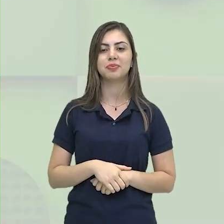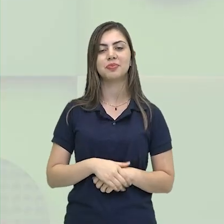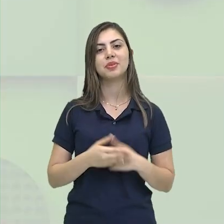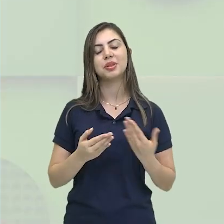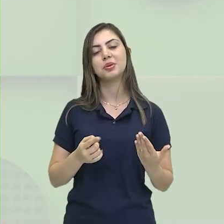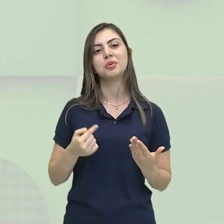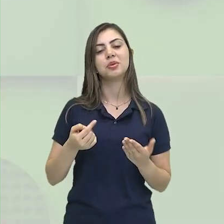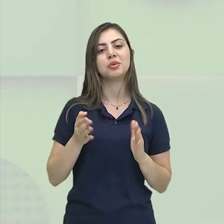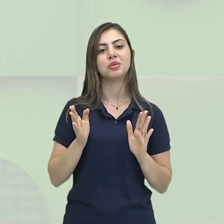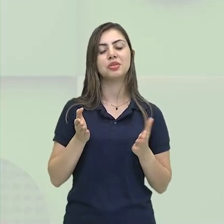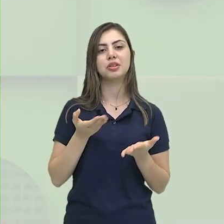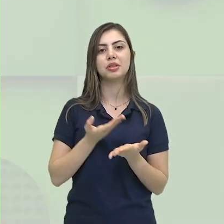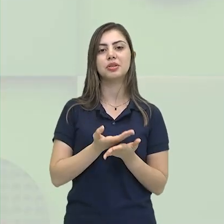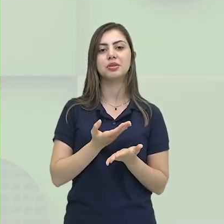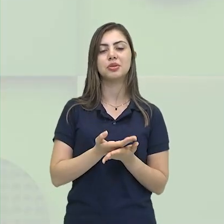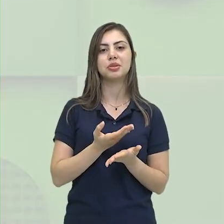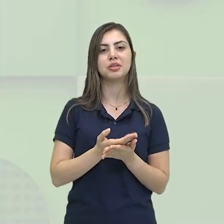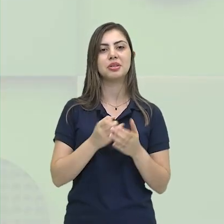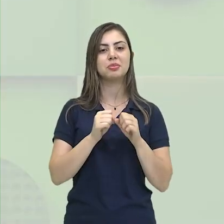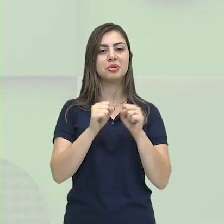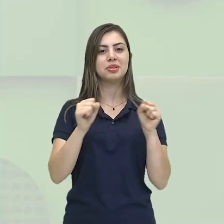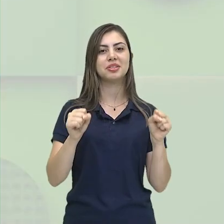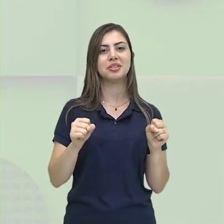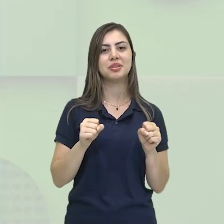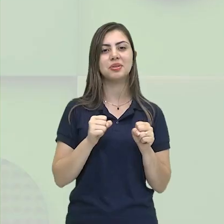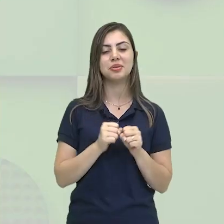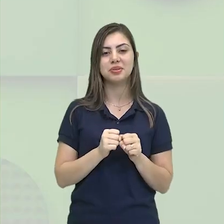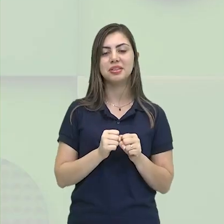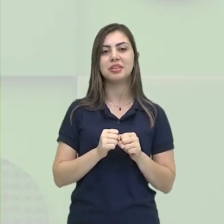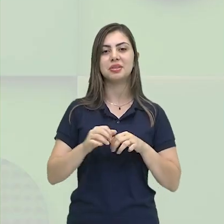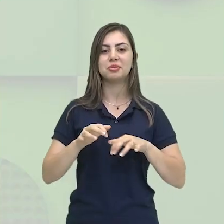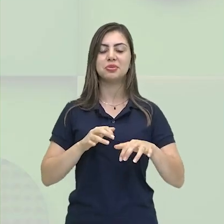isso que nós vimos no nosso sistema